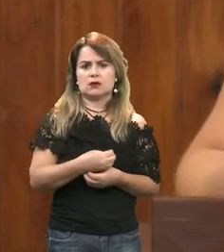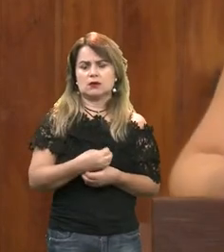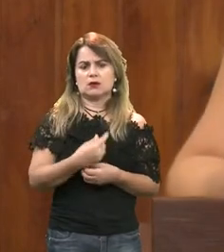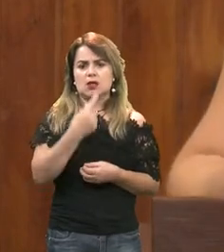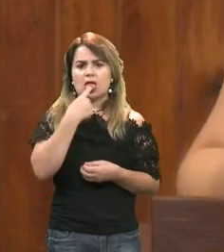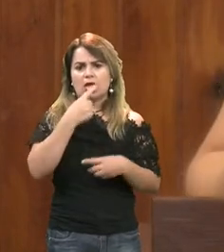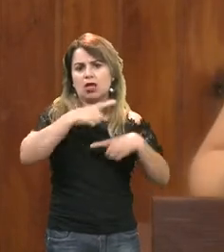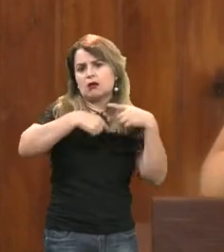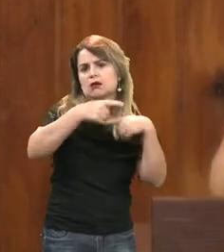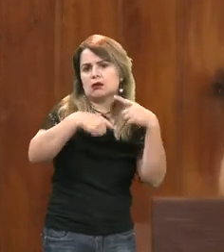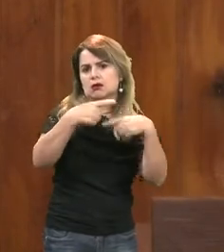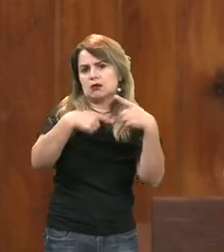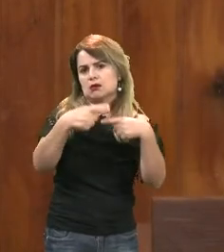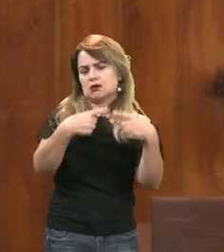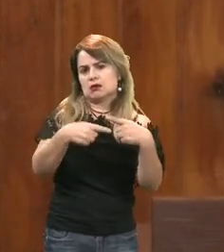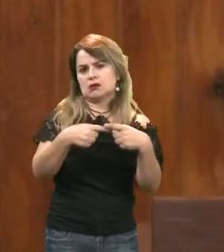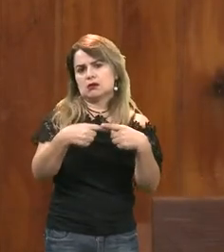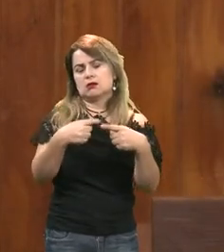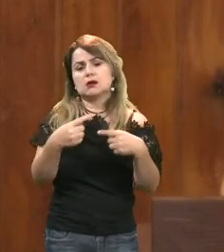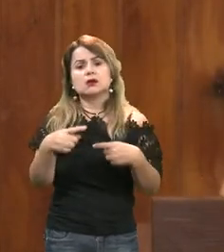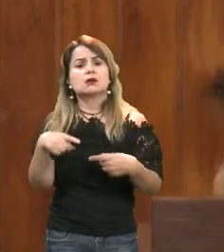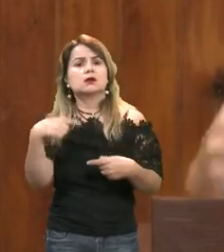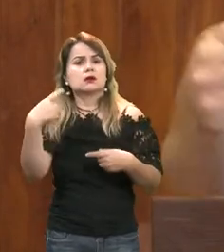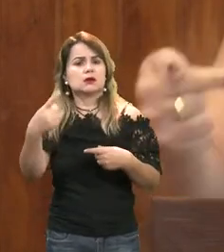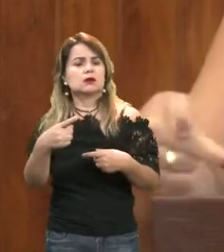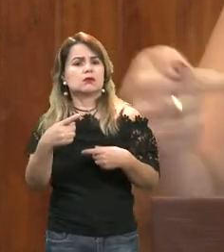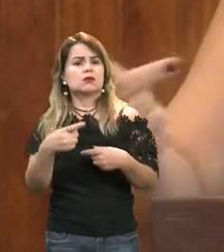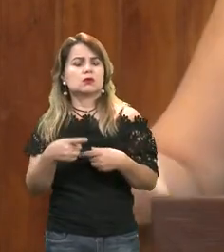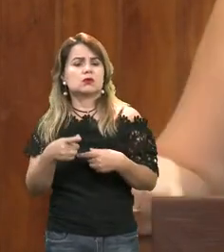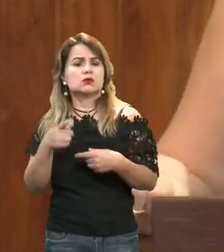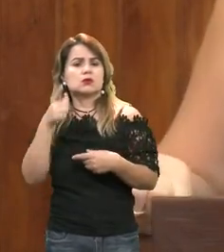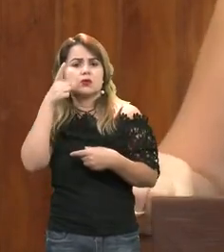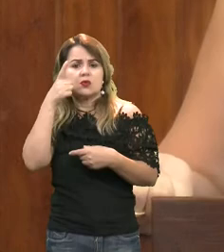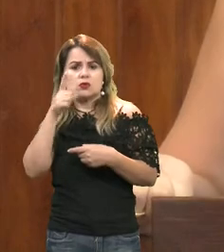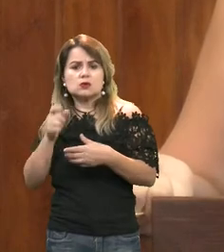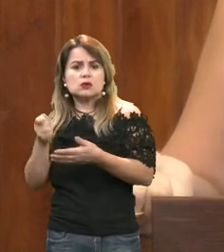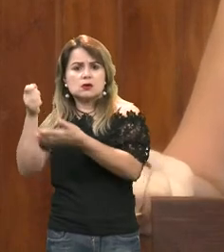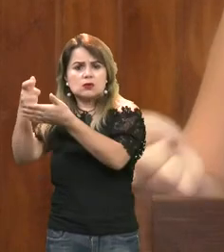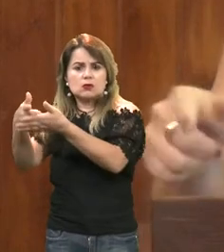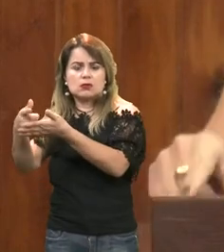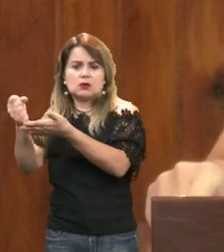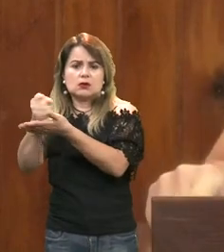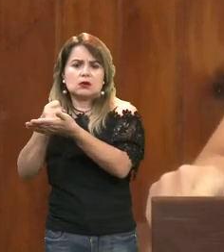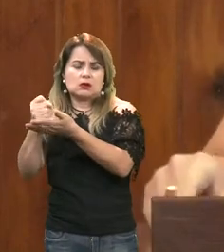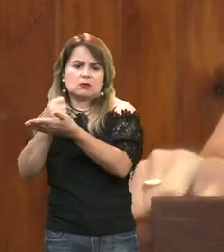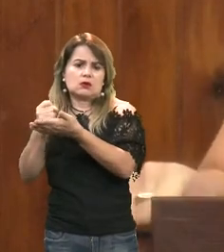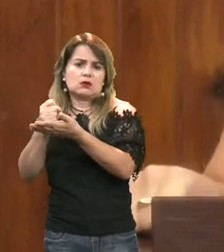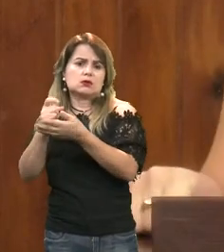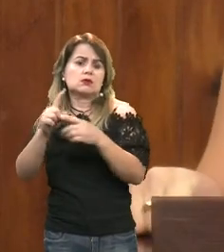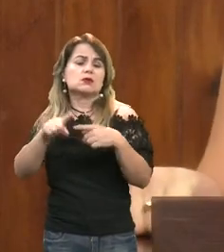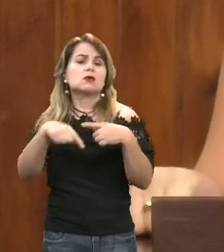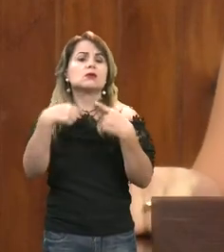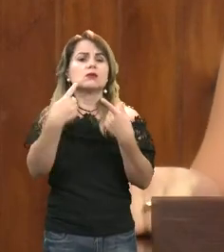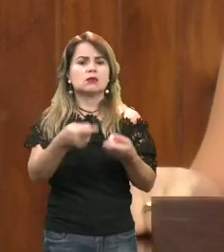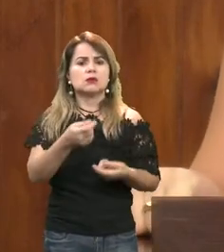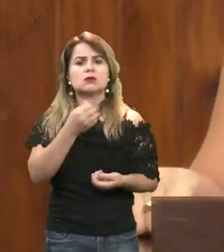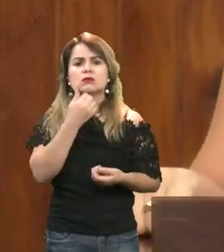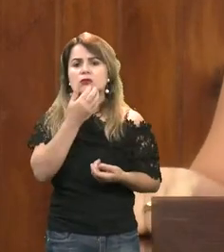conseguir, com muito sacrifício, importar a medicação e ela não surtir os efeitos que se esperava.